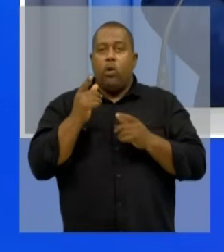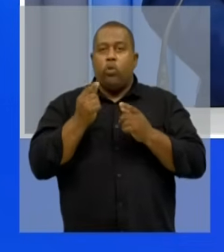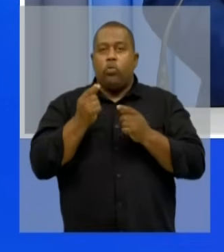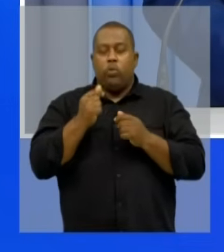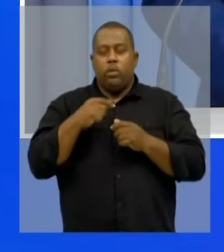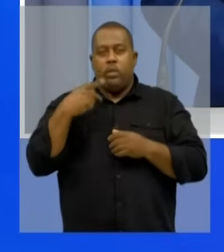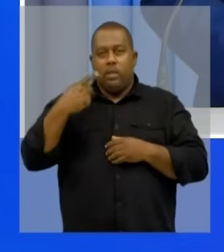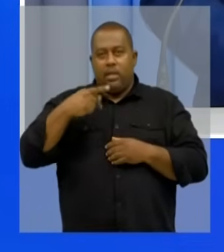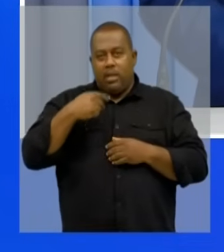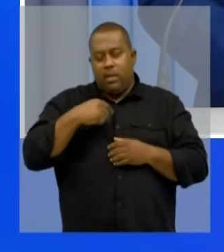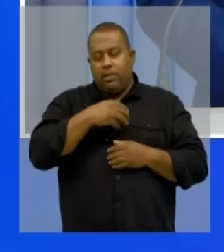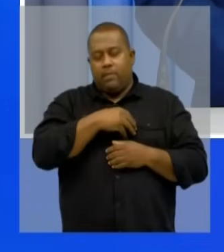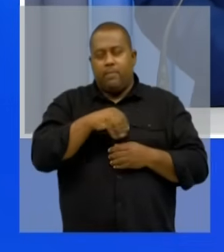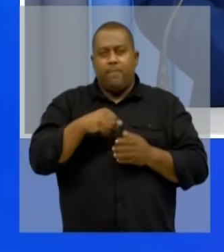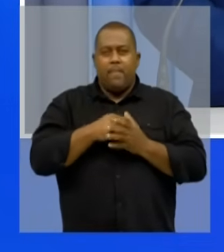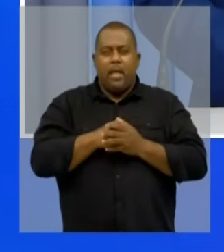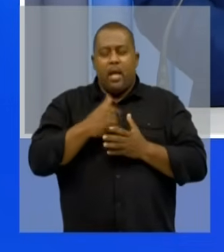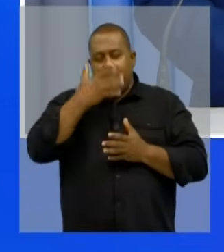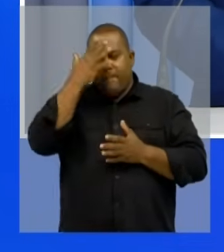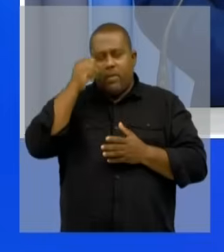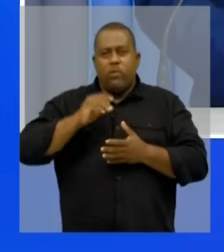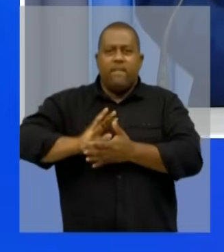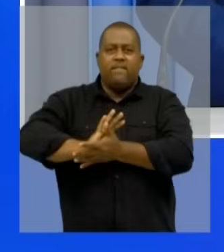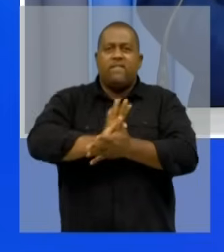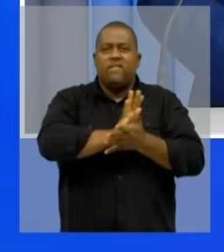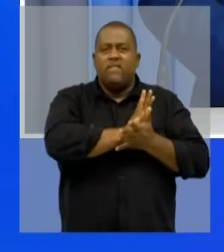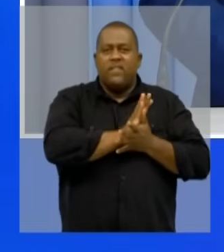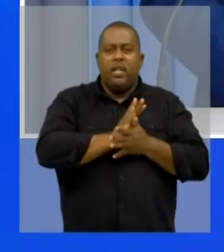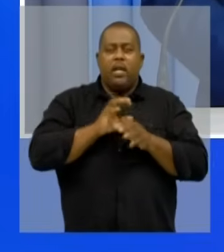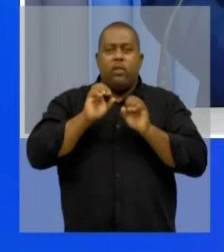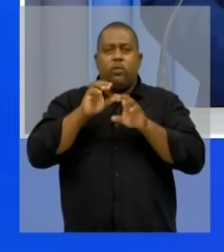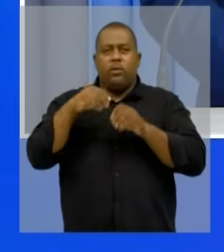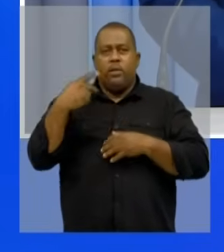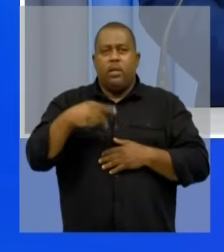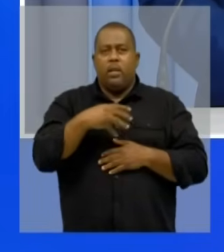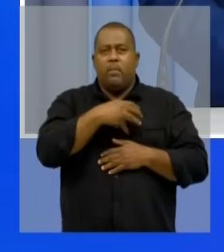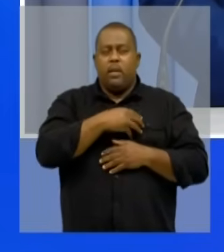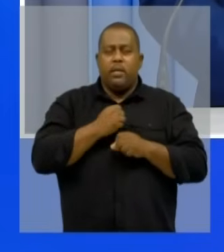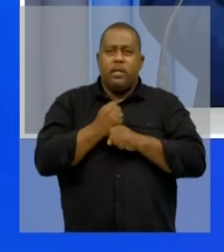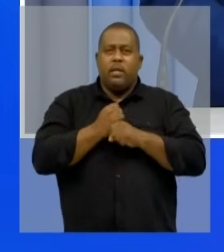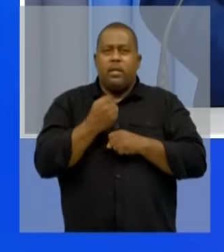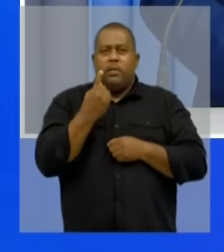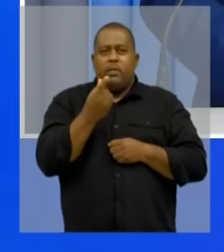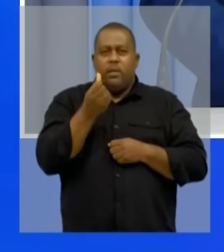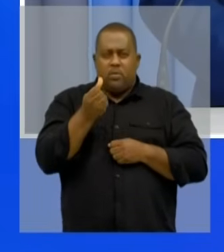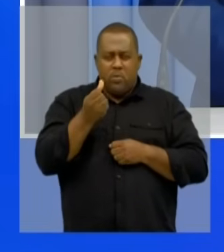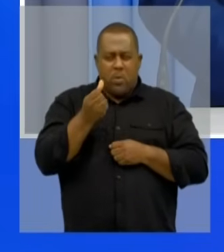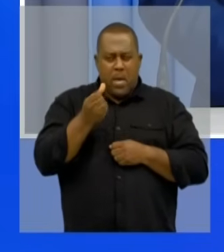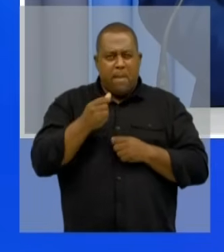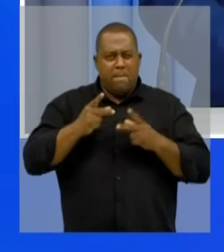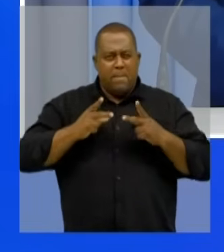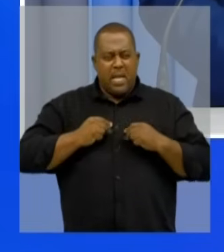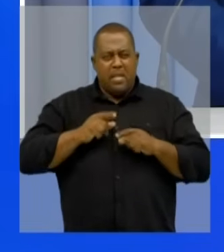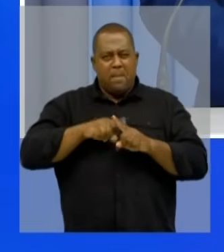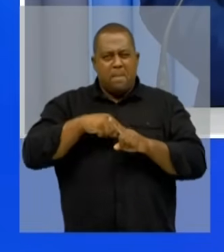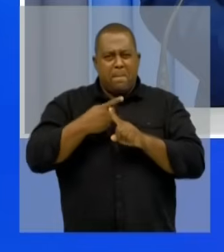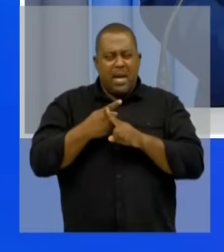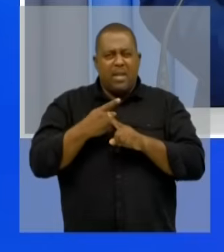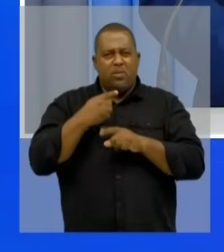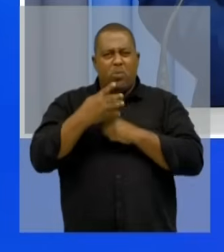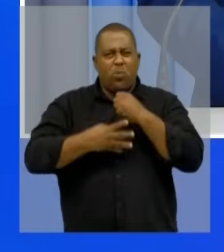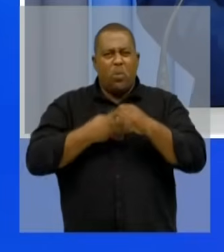seguinte, aqueles que destruíram a educação da Bahia em 16 anos, merecem mais 4